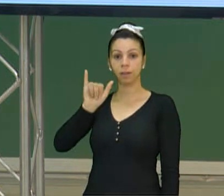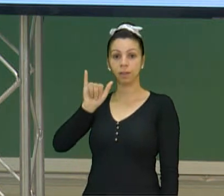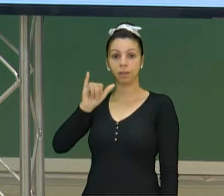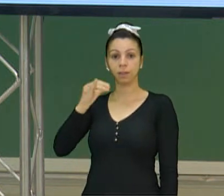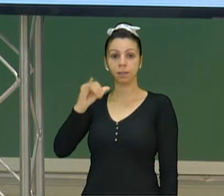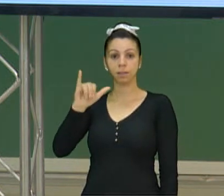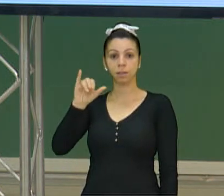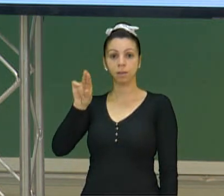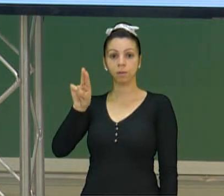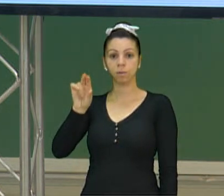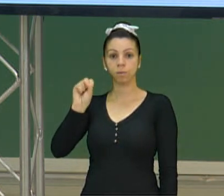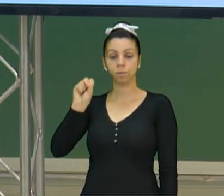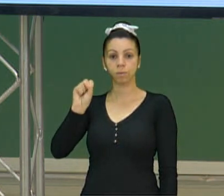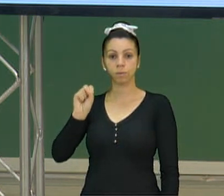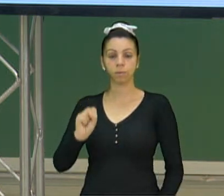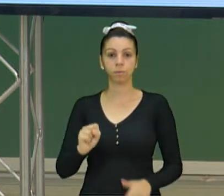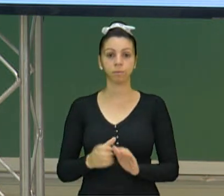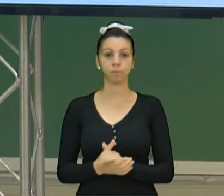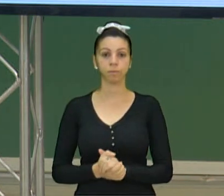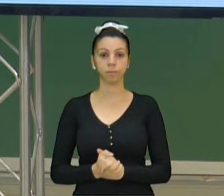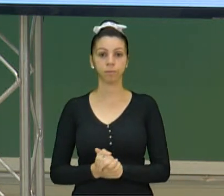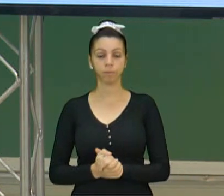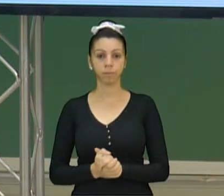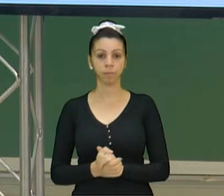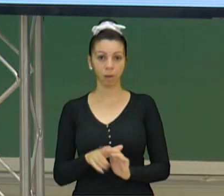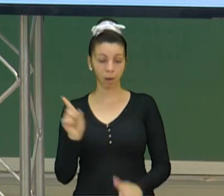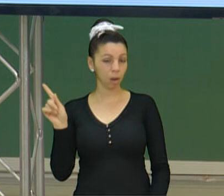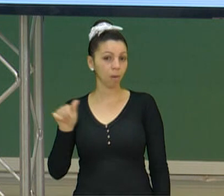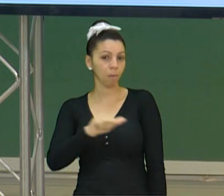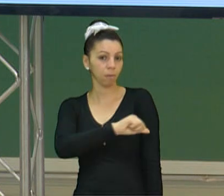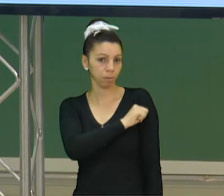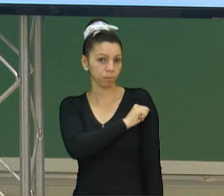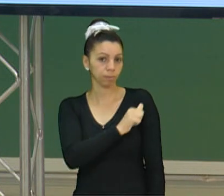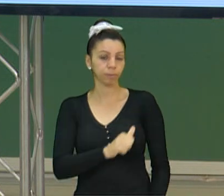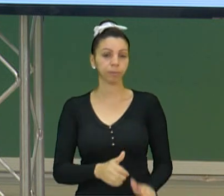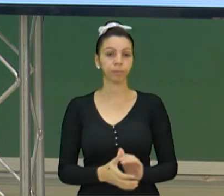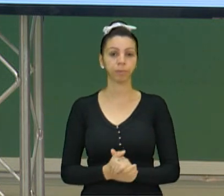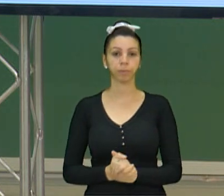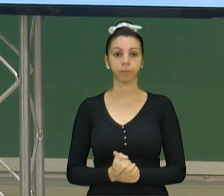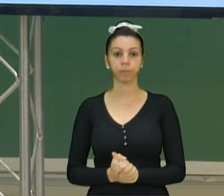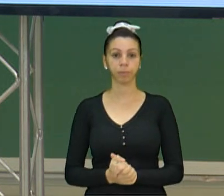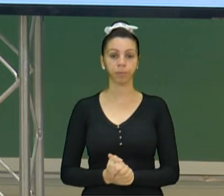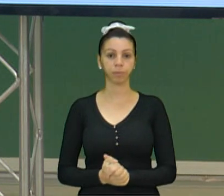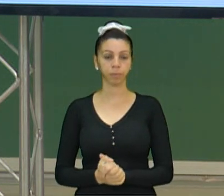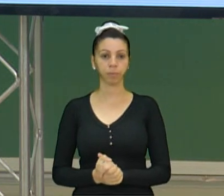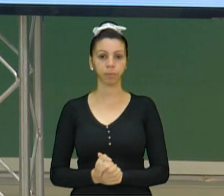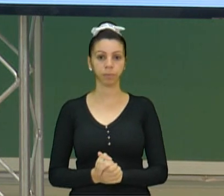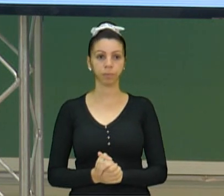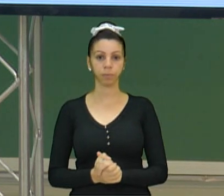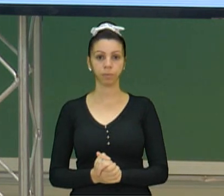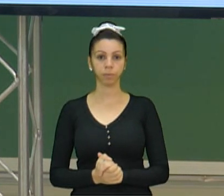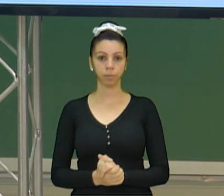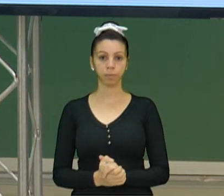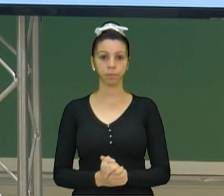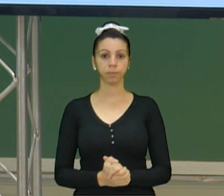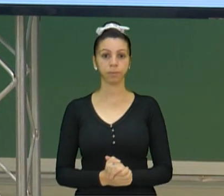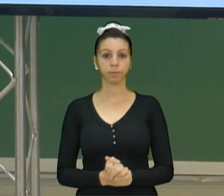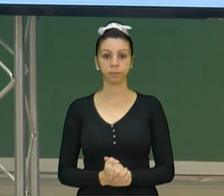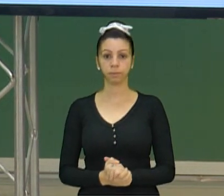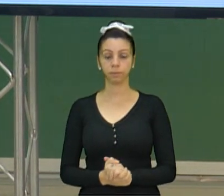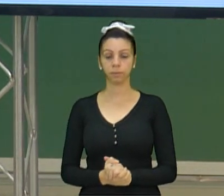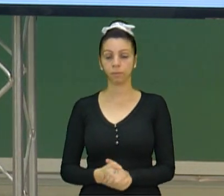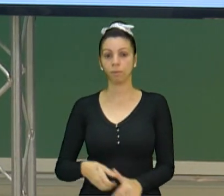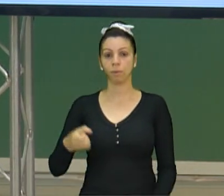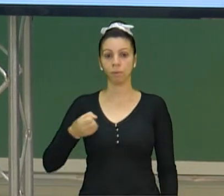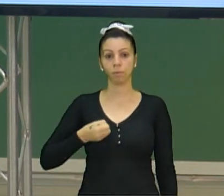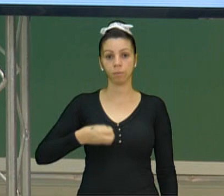a gente vai ver os nomes dos outros depois. Esse daqui foi o do Rio de Janeiro, ok? Beleza. Take a look at number 3. Agora dê uma olhada no número